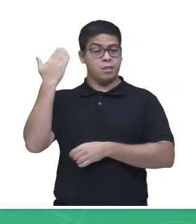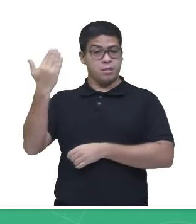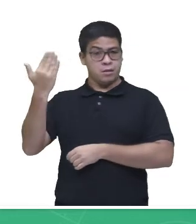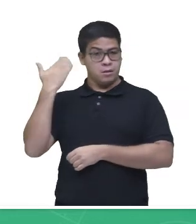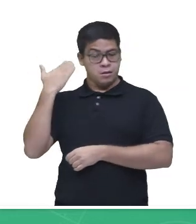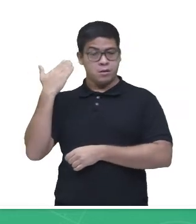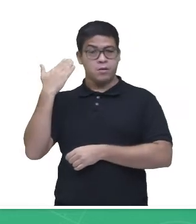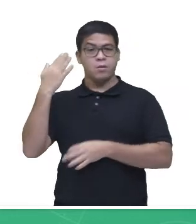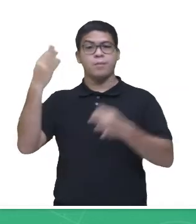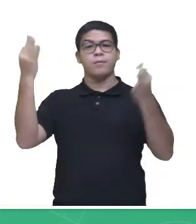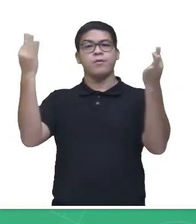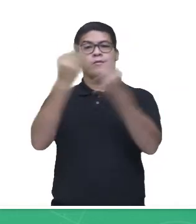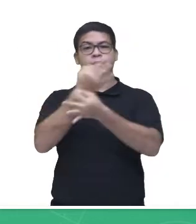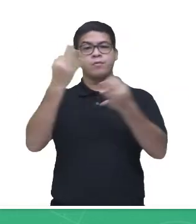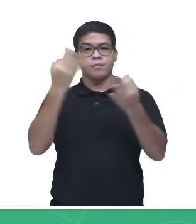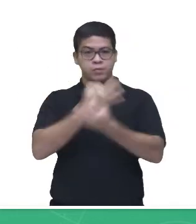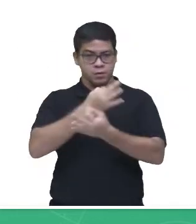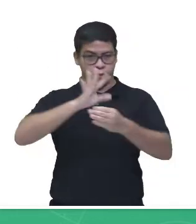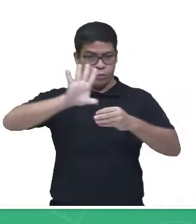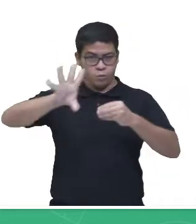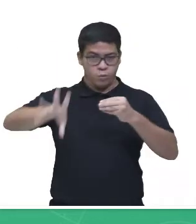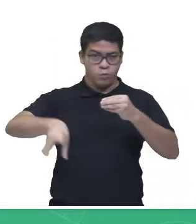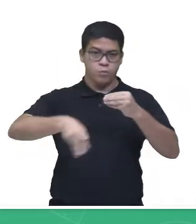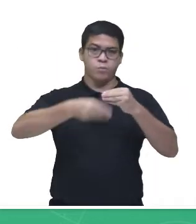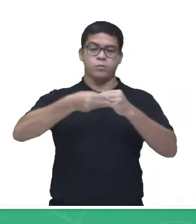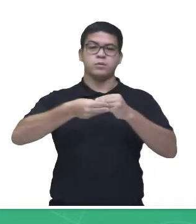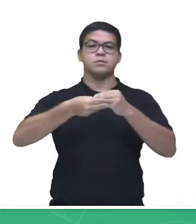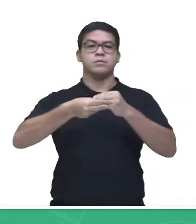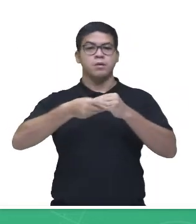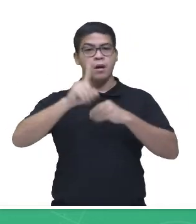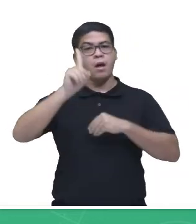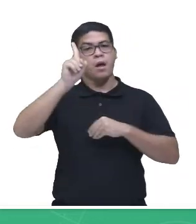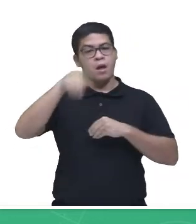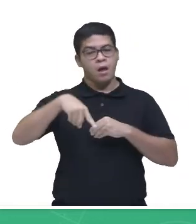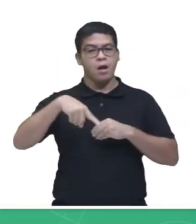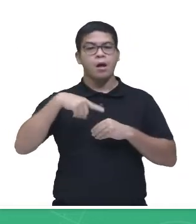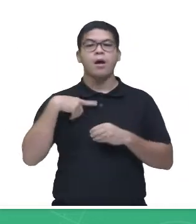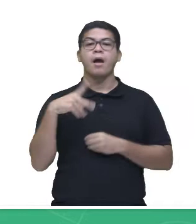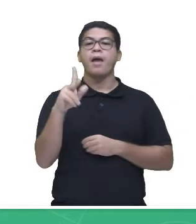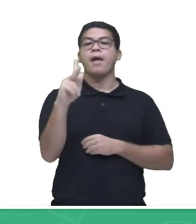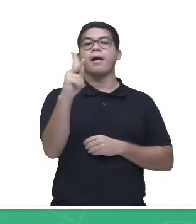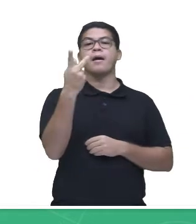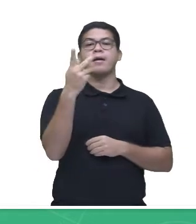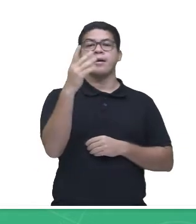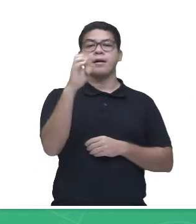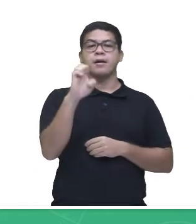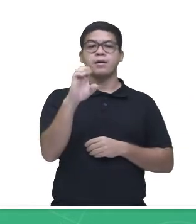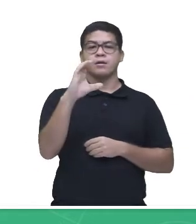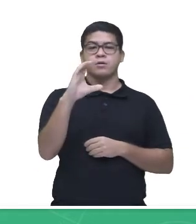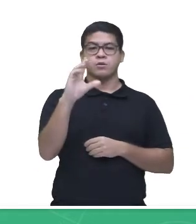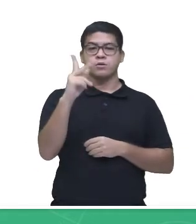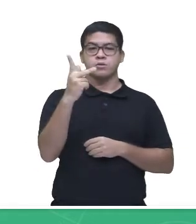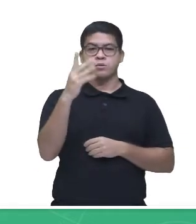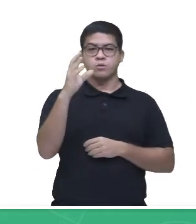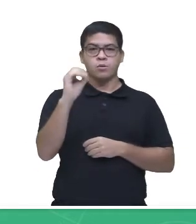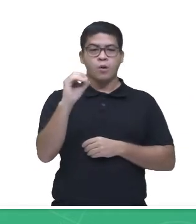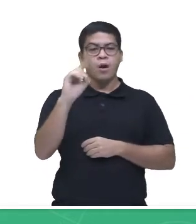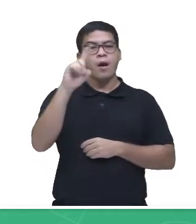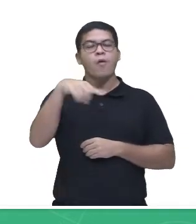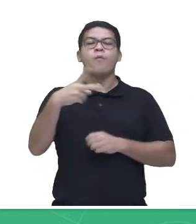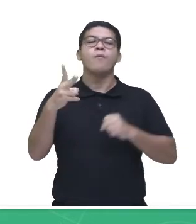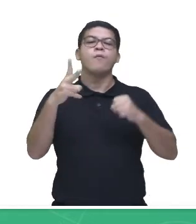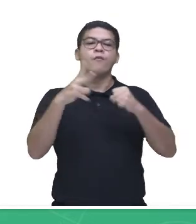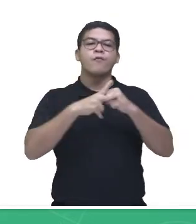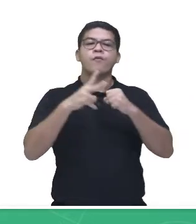perfecto compuesto. E hecho é um verbo irregular, ok? Bom, mas as